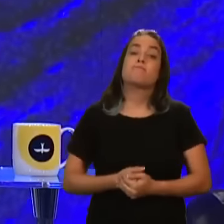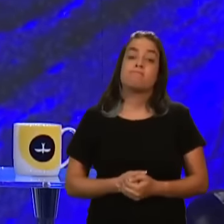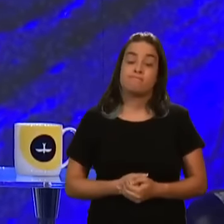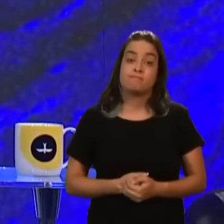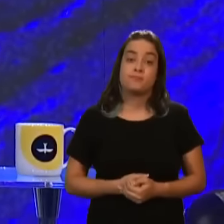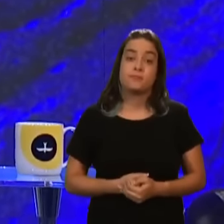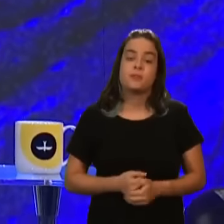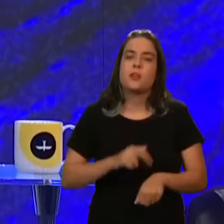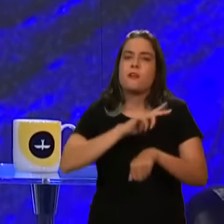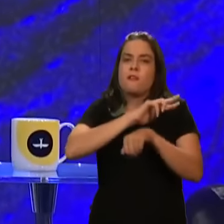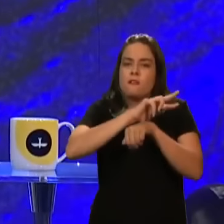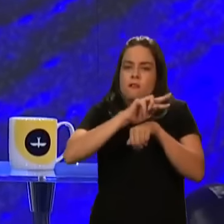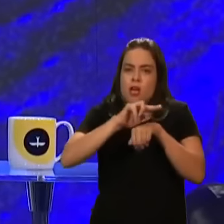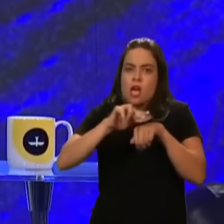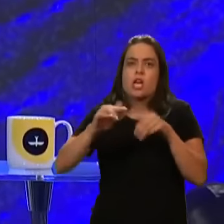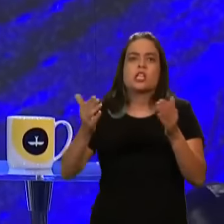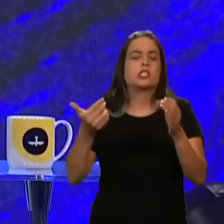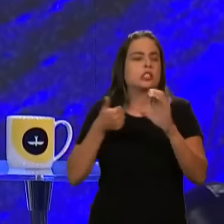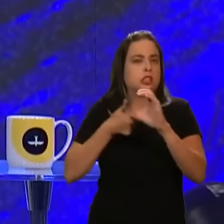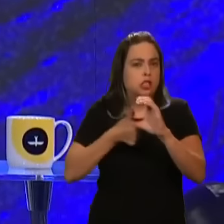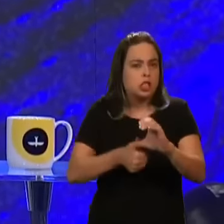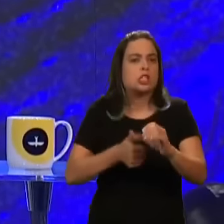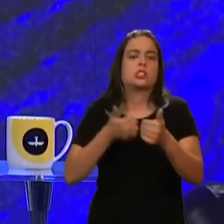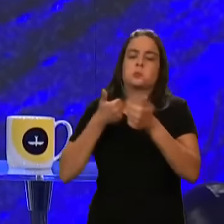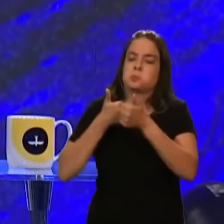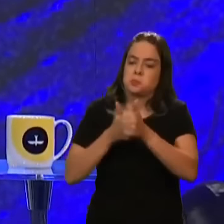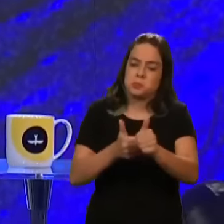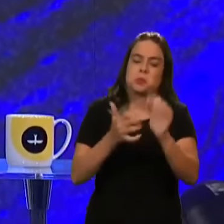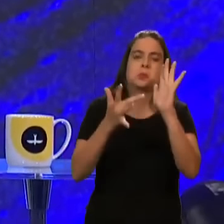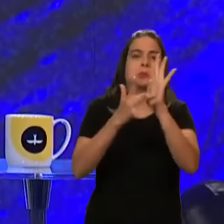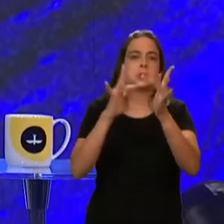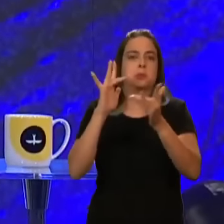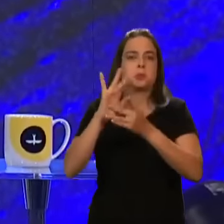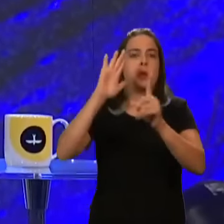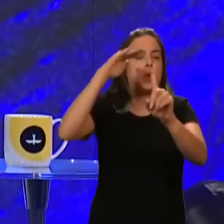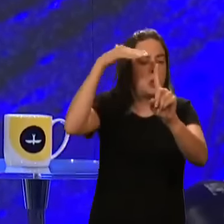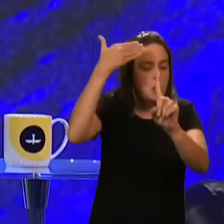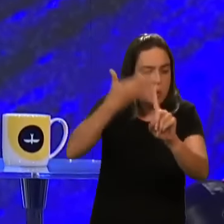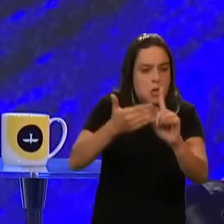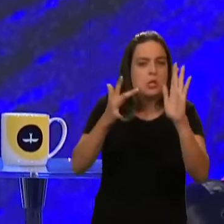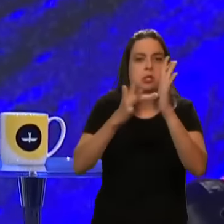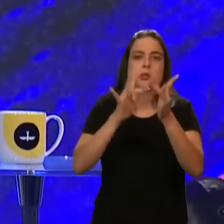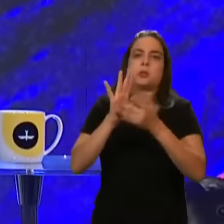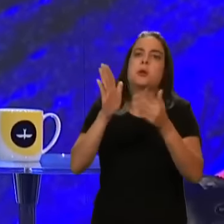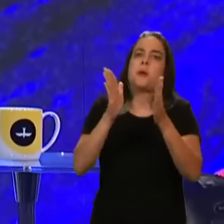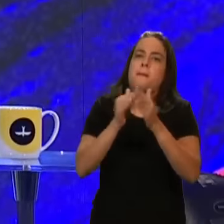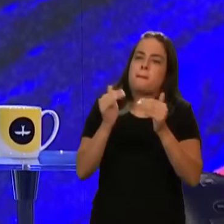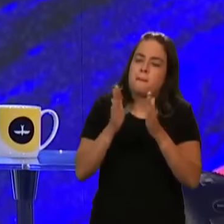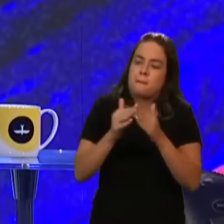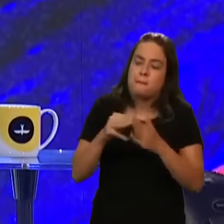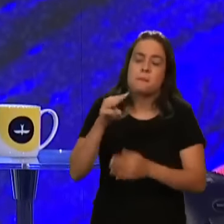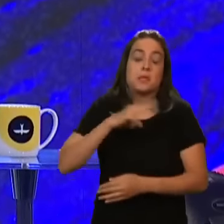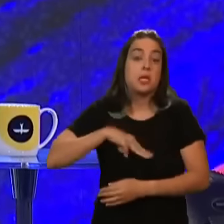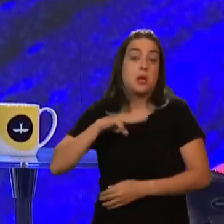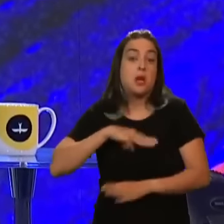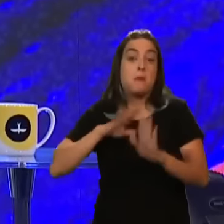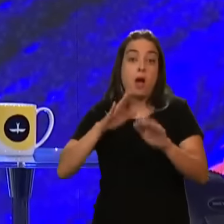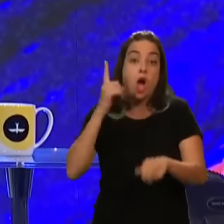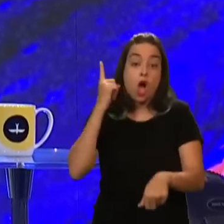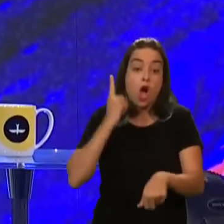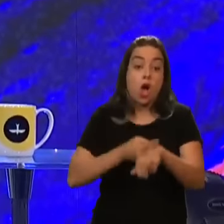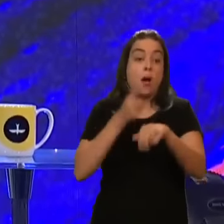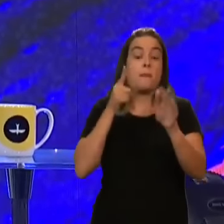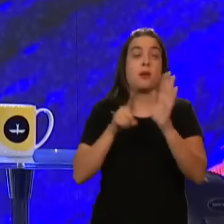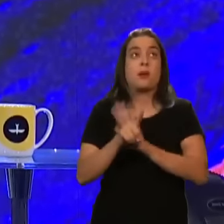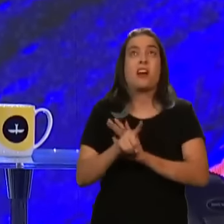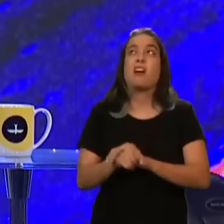Muitos cristãos hoje também seguem Jesus, vão à casa de Jesus, honram Jesus, pedem misericórdia a Jesus, mas na hora dessa pergunta eles